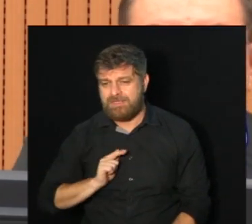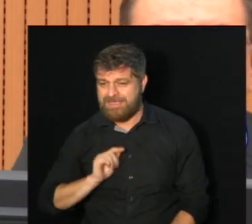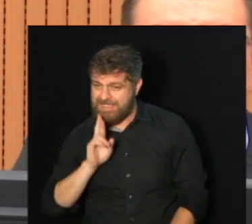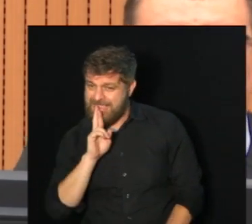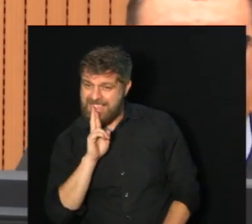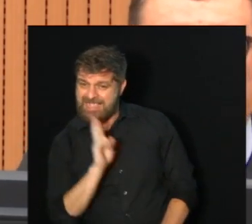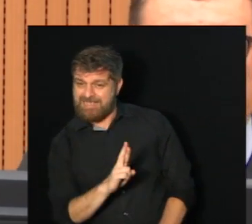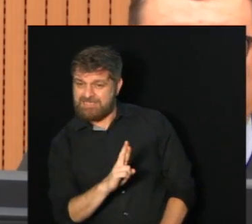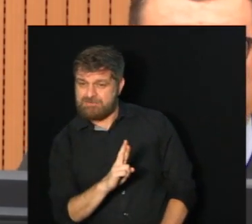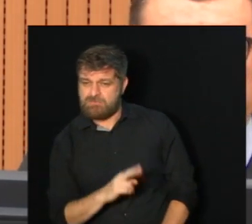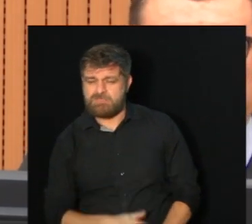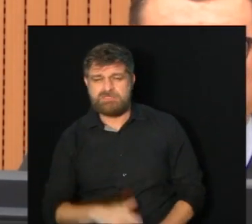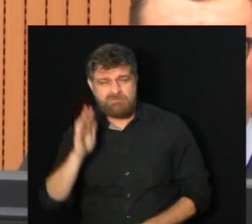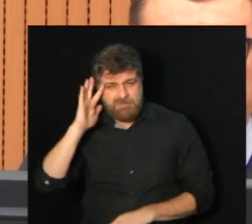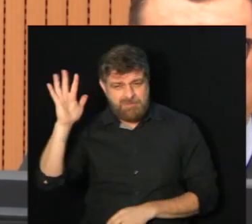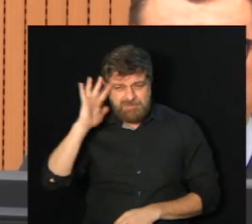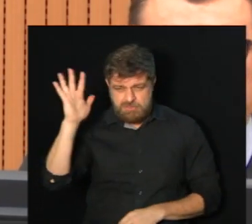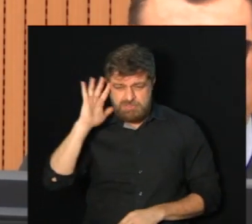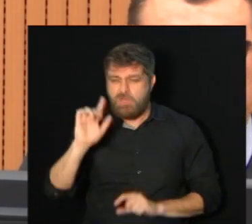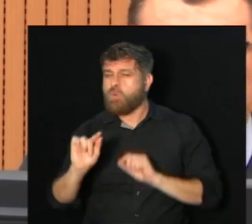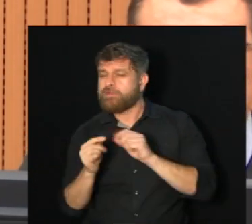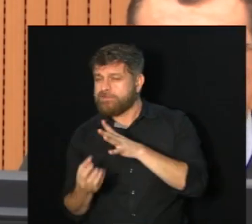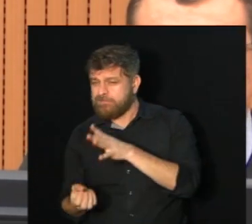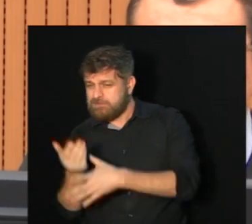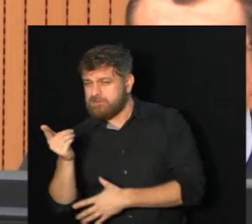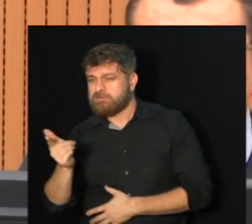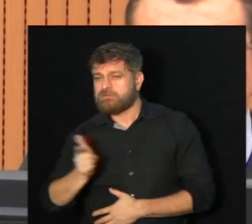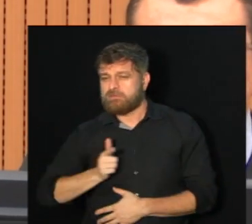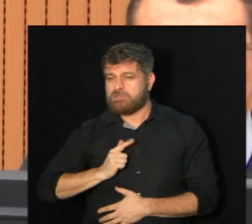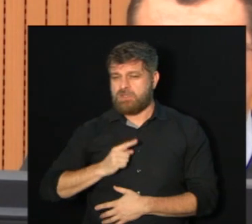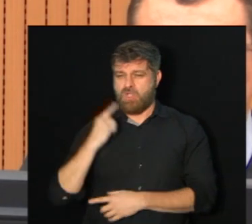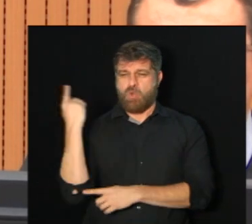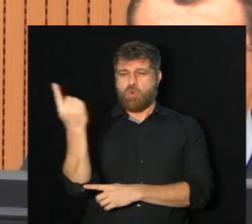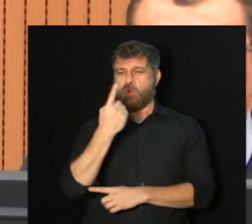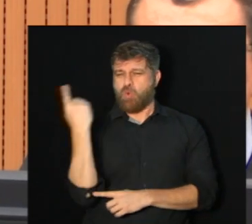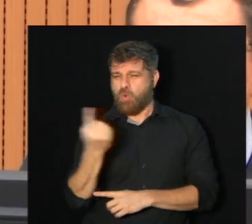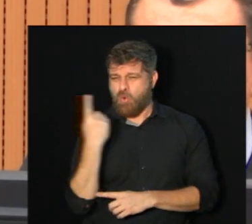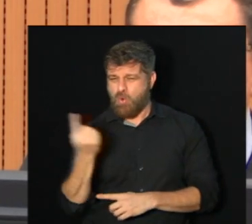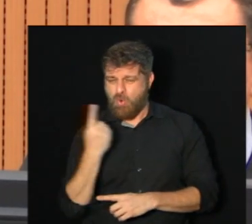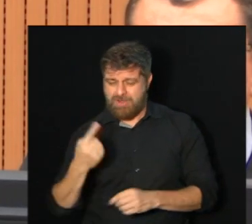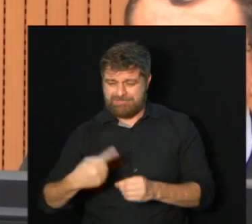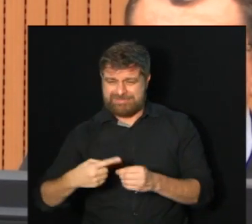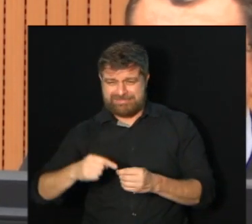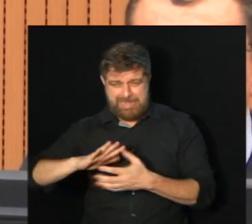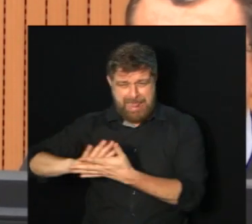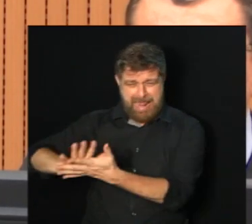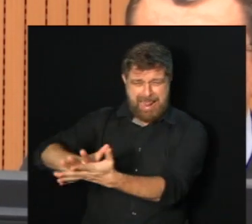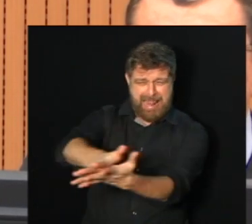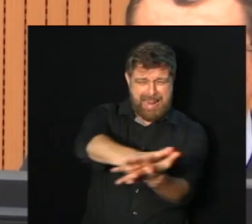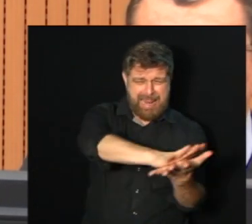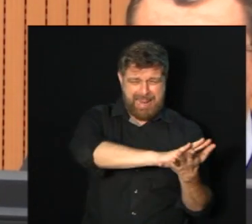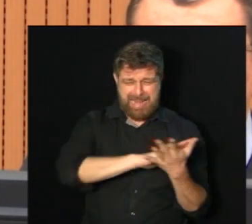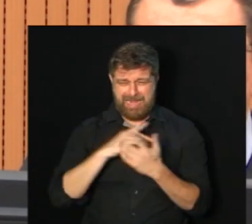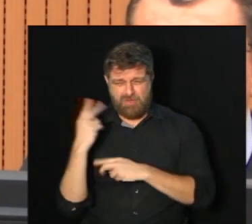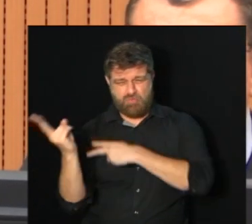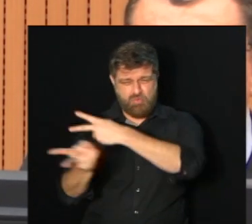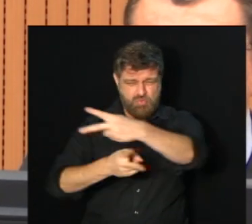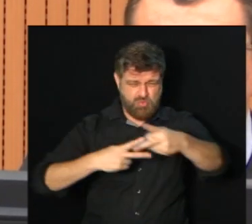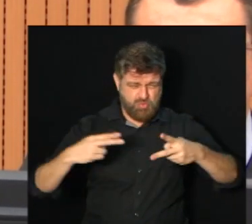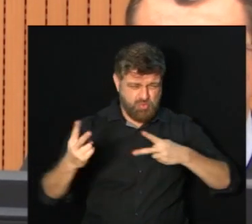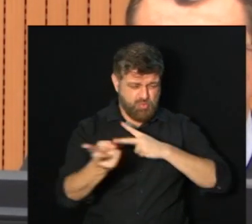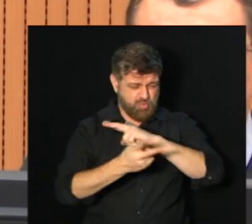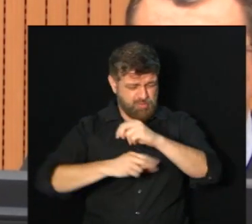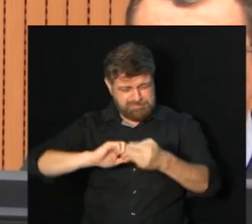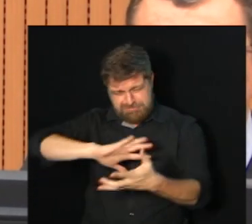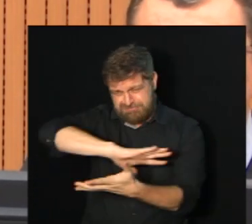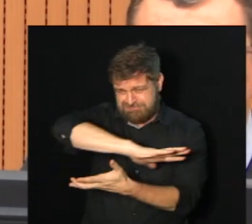resposta. Então, vamos imaginar uma situação onde um tornado passou por uma cidade e destruiu